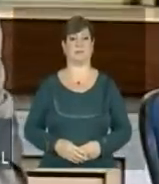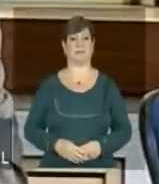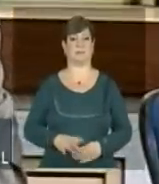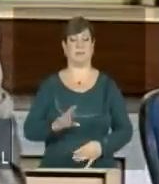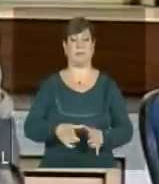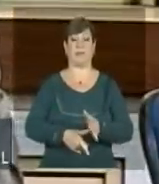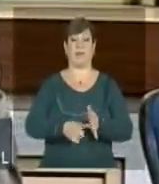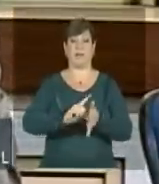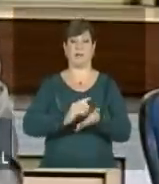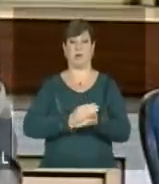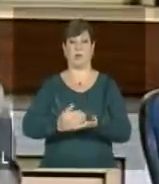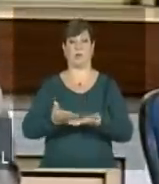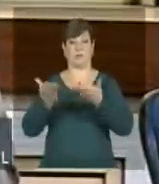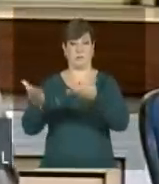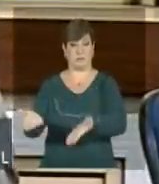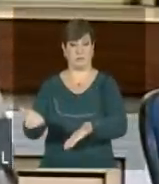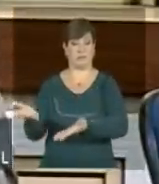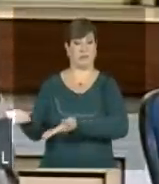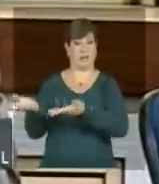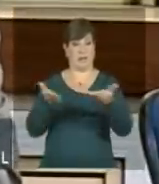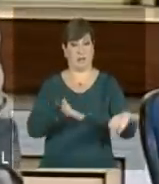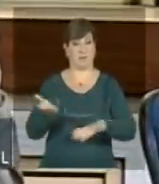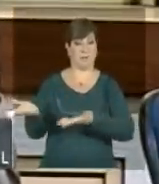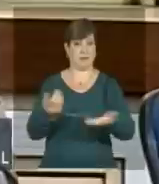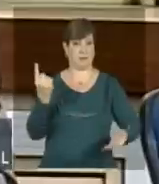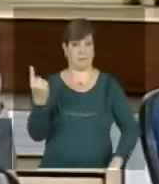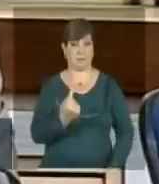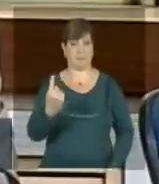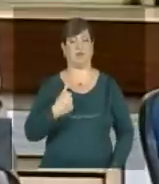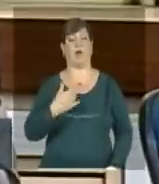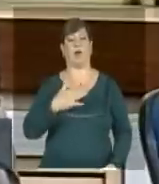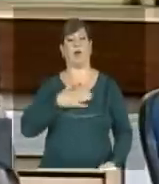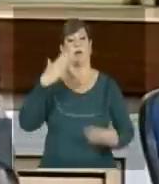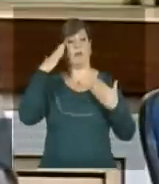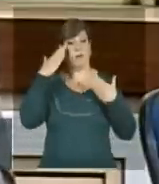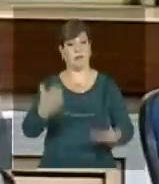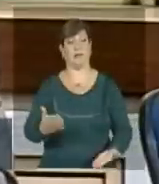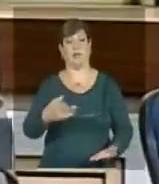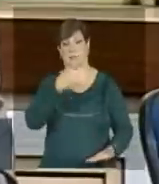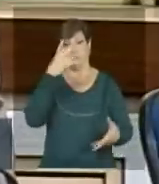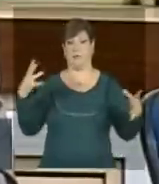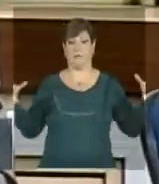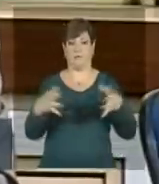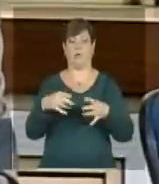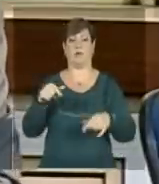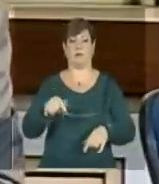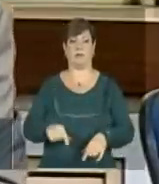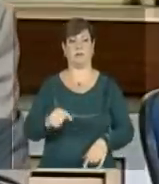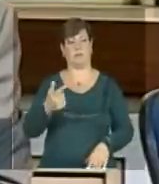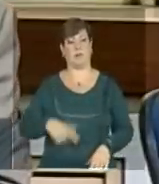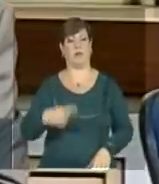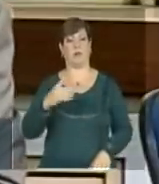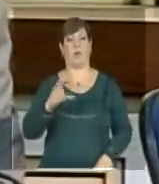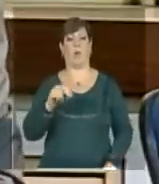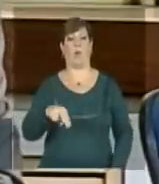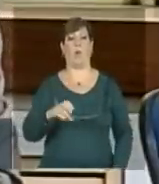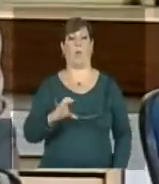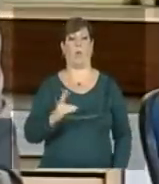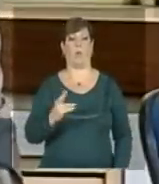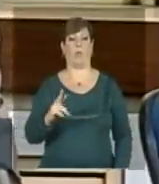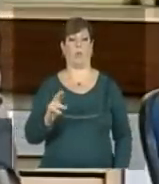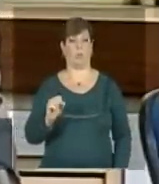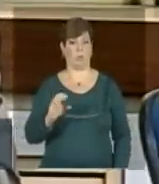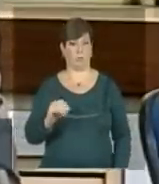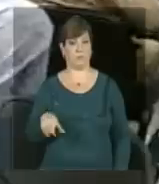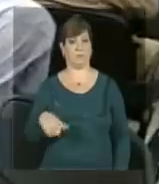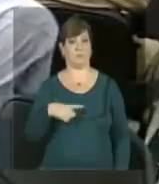Antes de passarmos às apresentações, gostaria de agradecer aos envolvidos na realização de mais um concurso de inovação na gestão